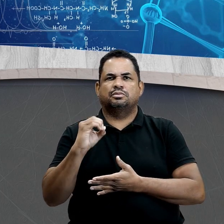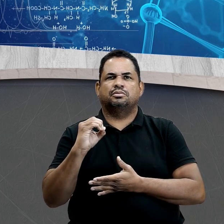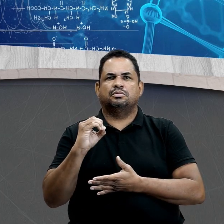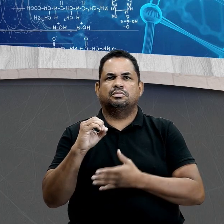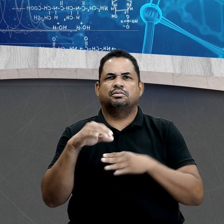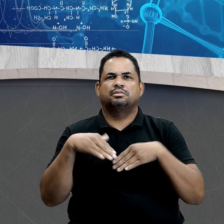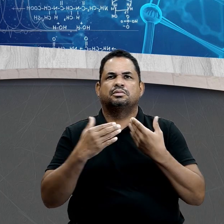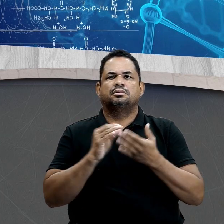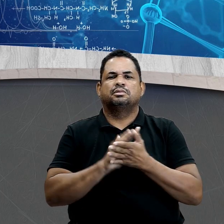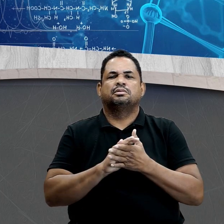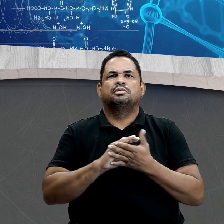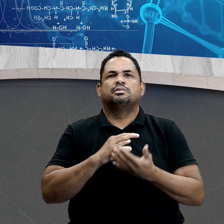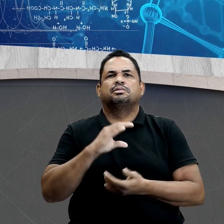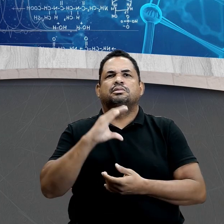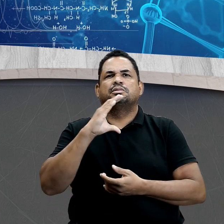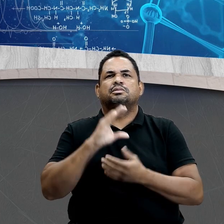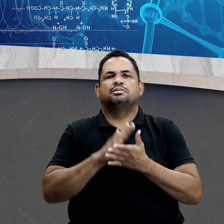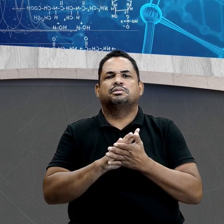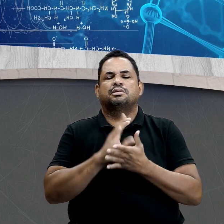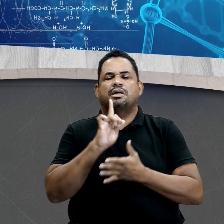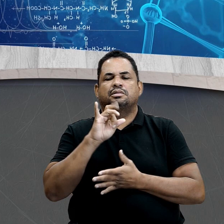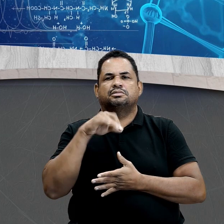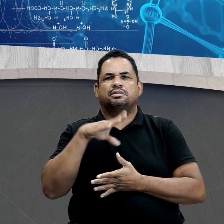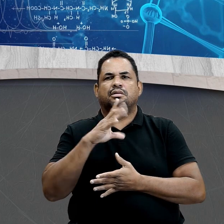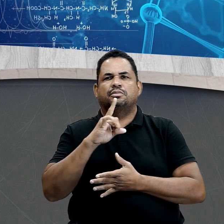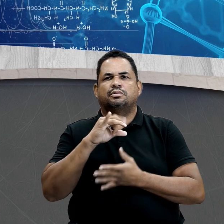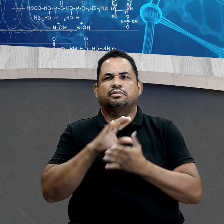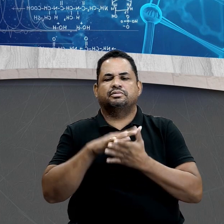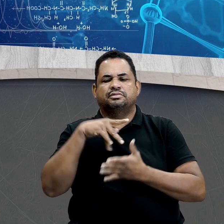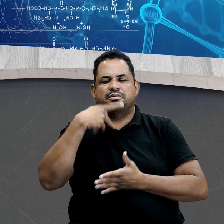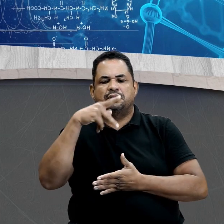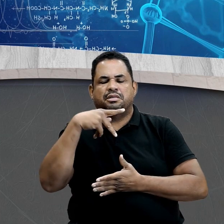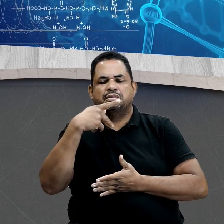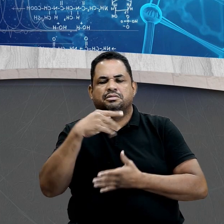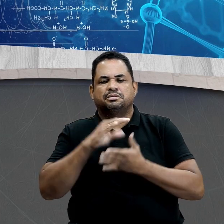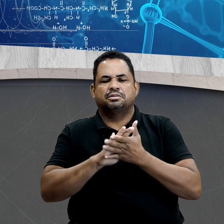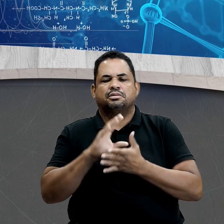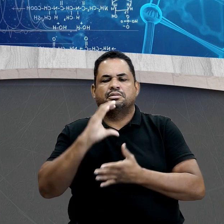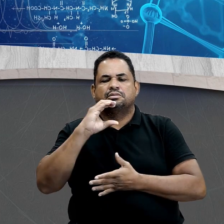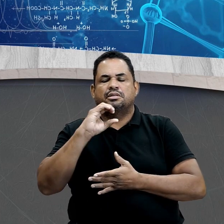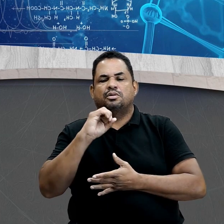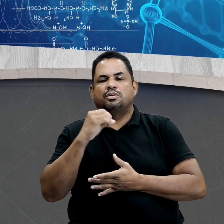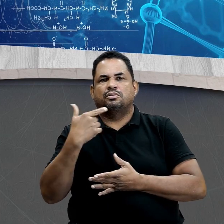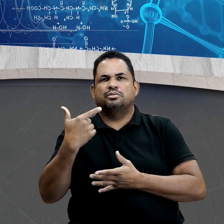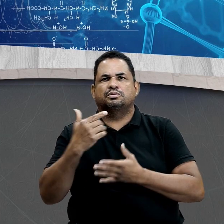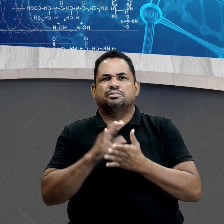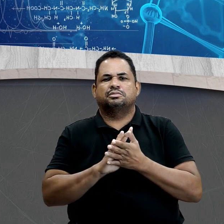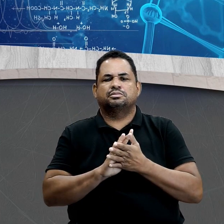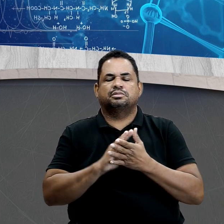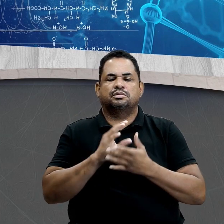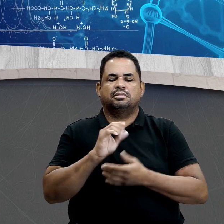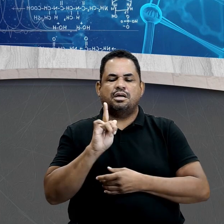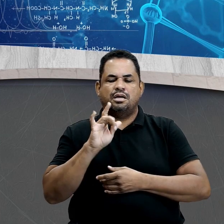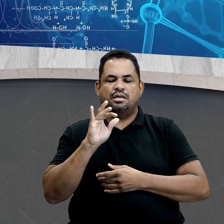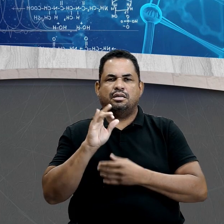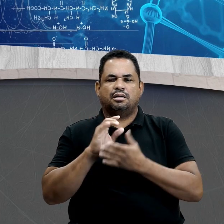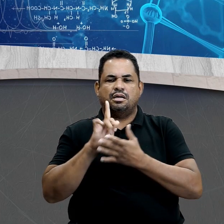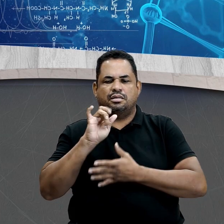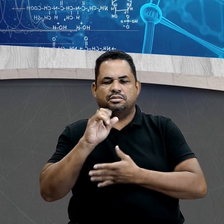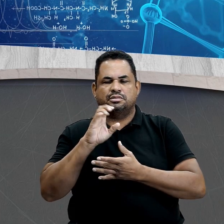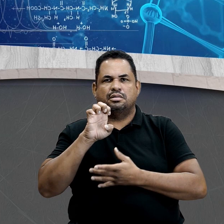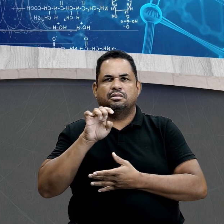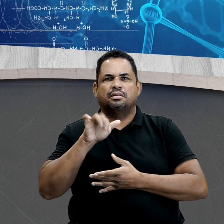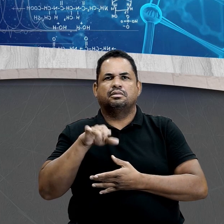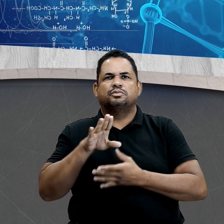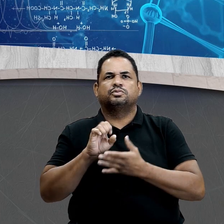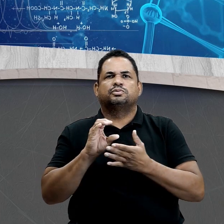você vai escrever o quê? CO2. Eu vou falar o gás etano, você vai escrever